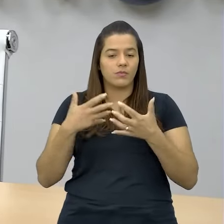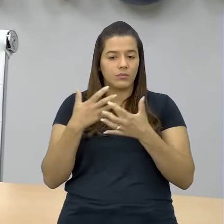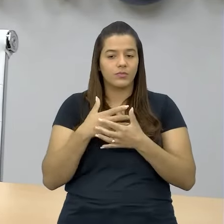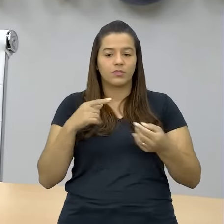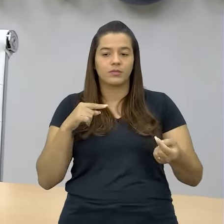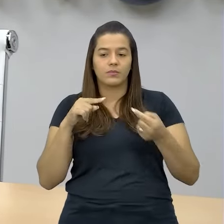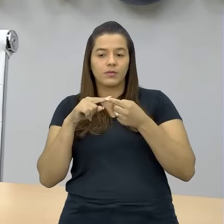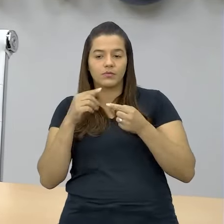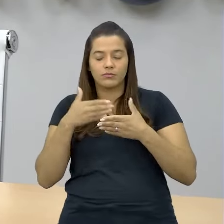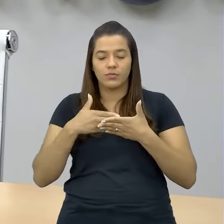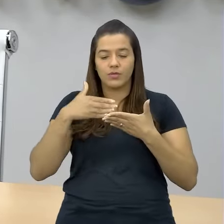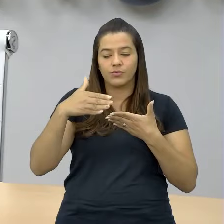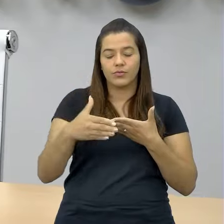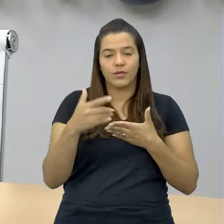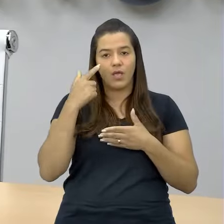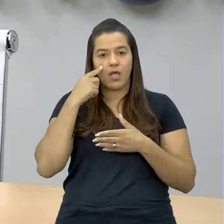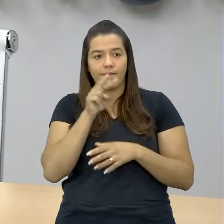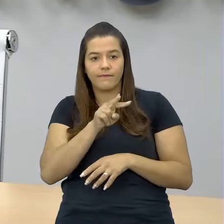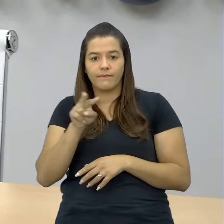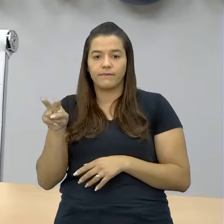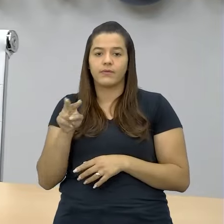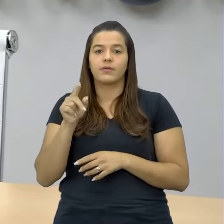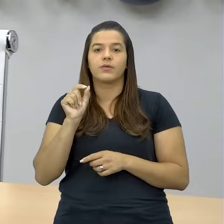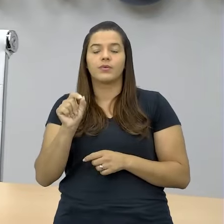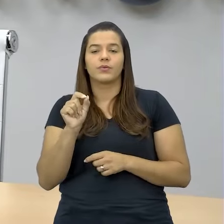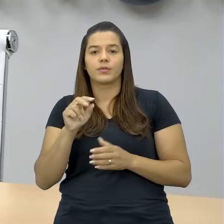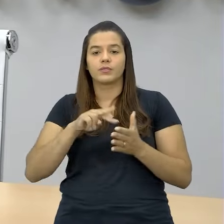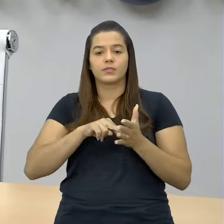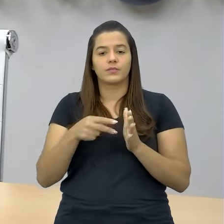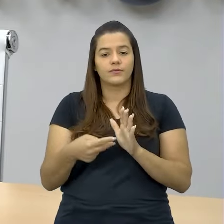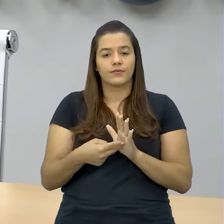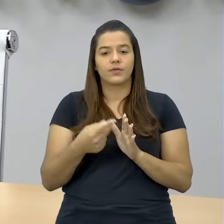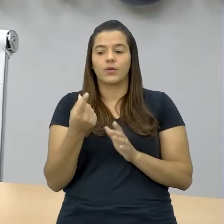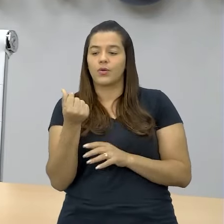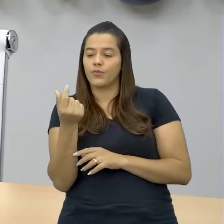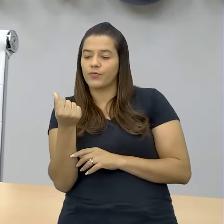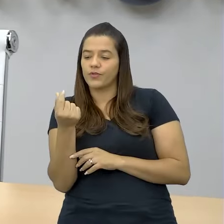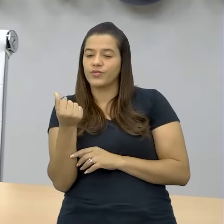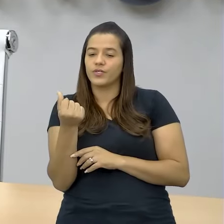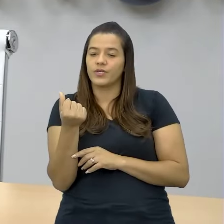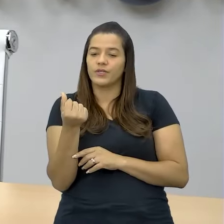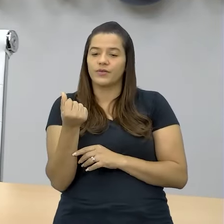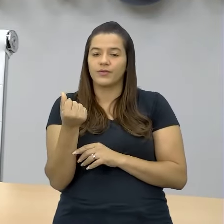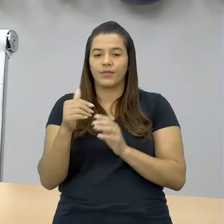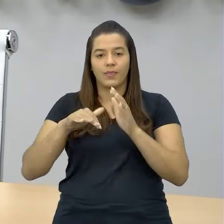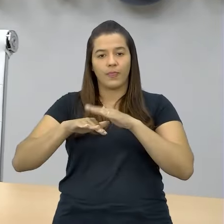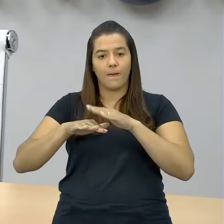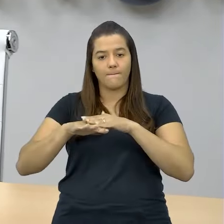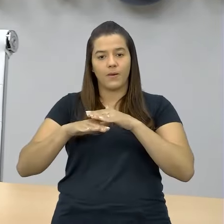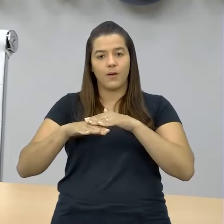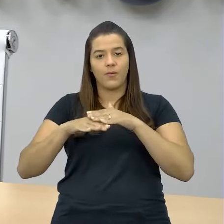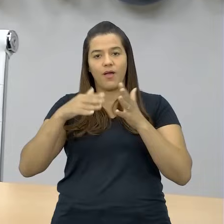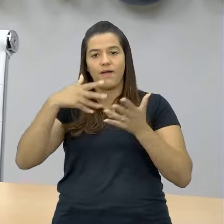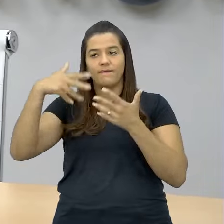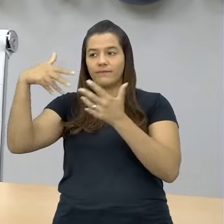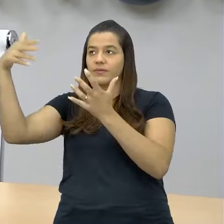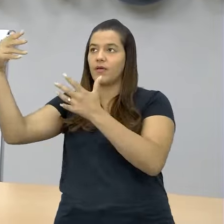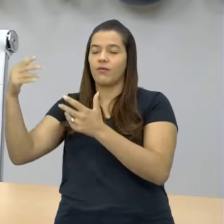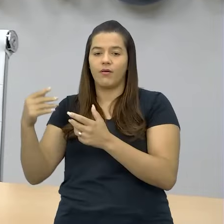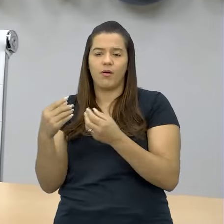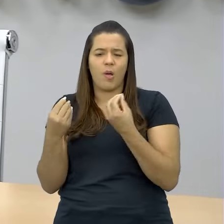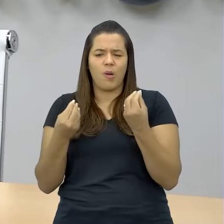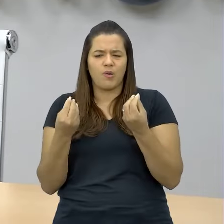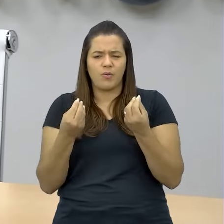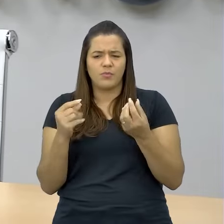poder olhar o que significa, né? Dinheiro na mão é vendaval, lembra disso? Vocês lembram dessa parte?